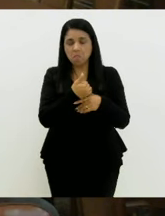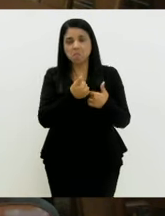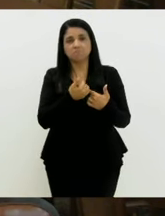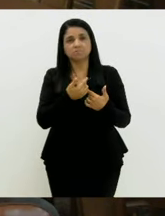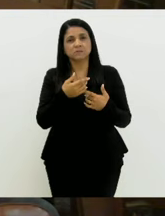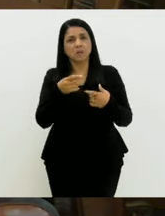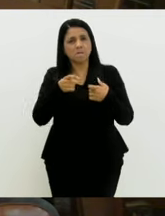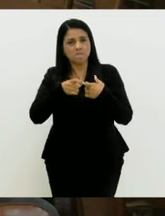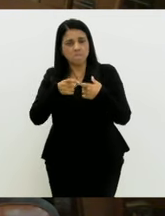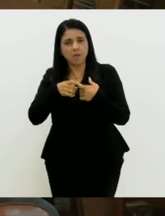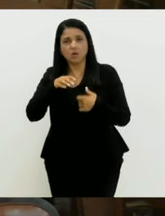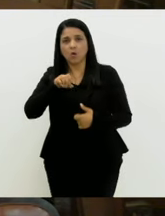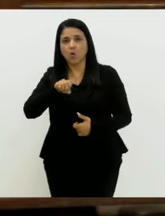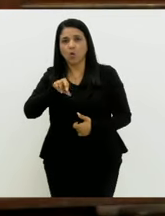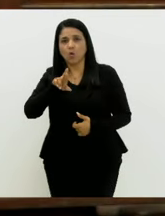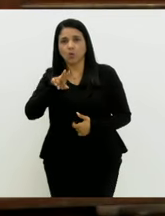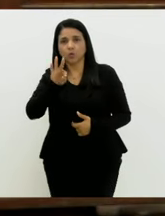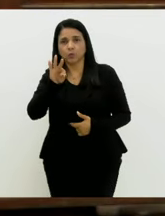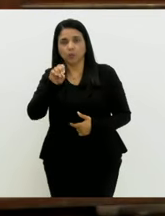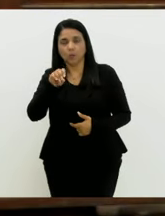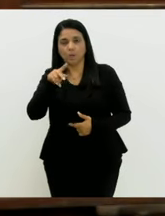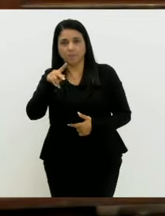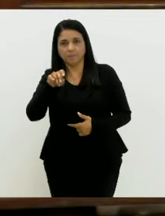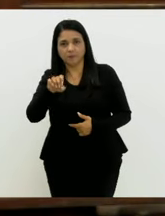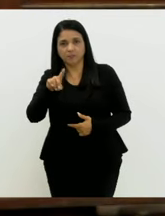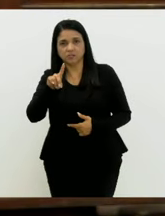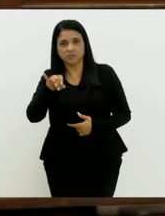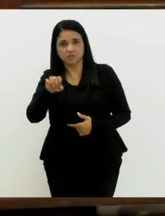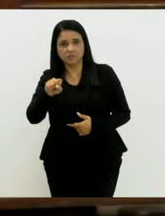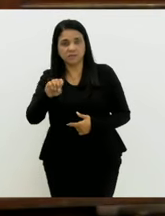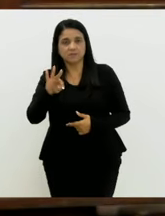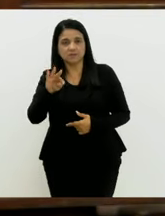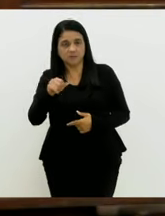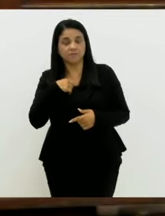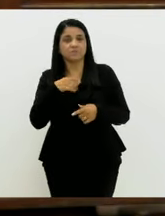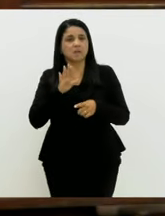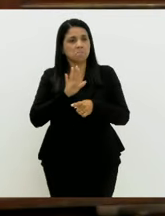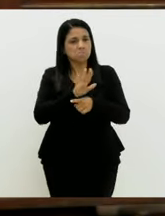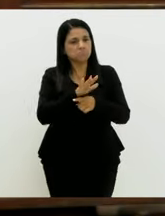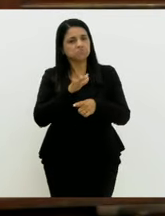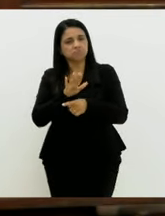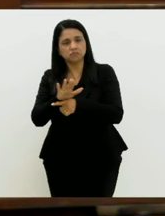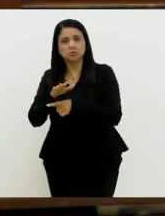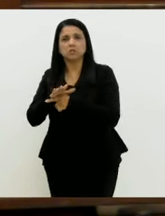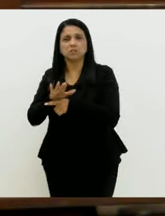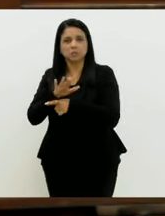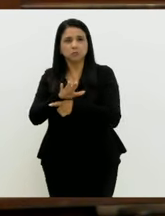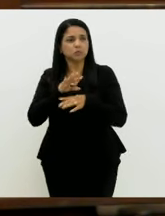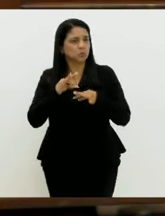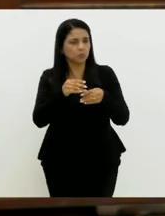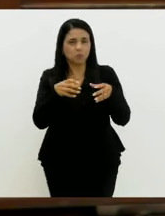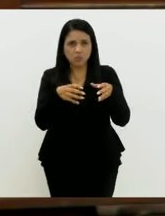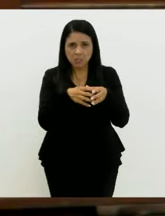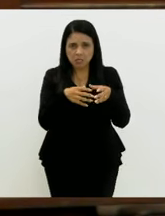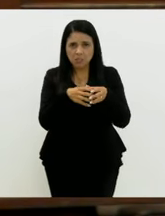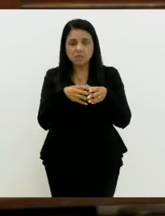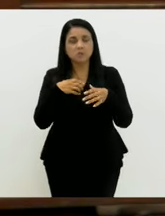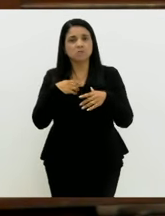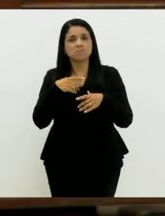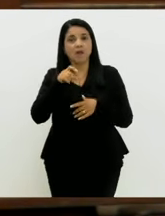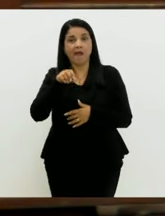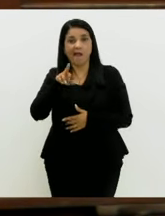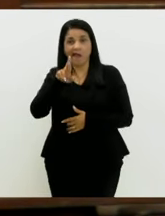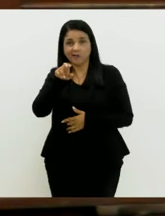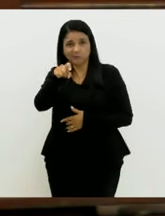Médico ortopedista no hospital, recepção atenciosa, os maqueiros ajudando. Equipamento de raio-x digital